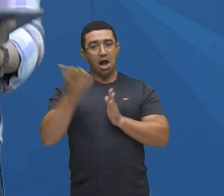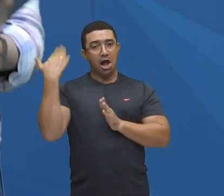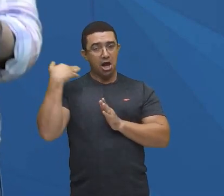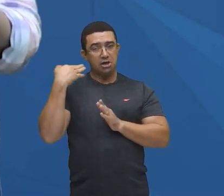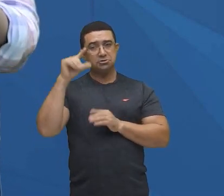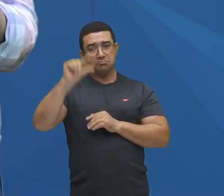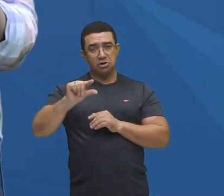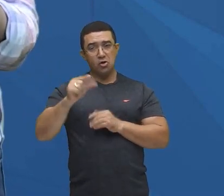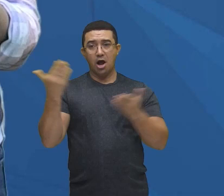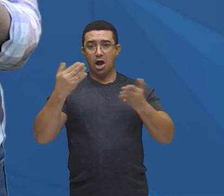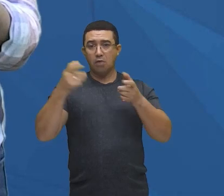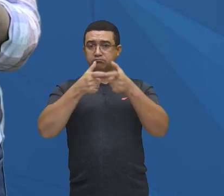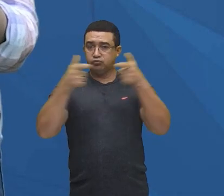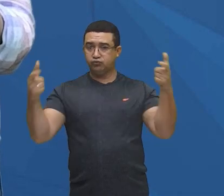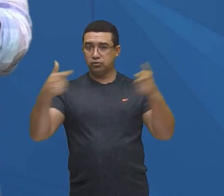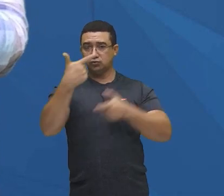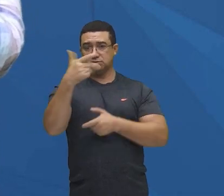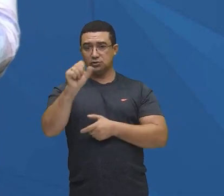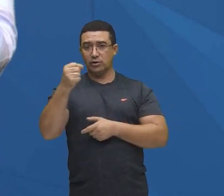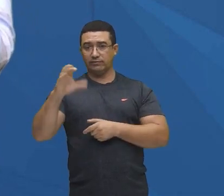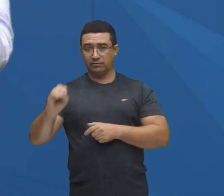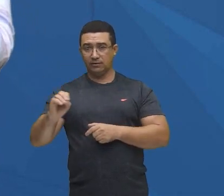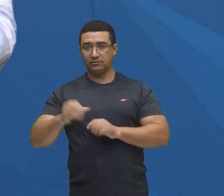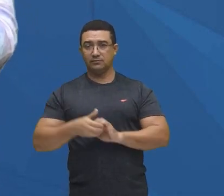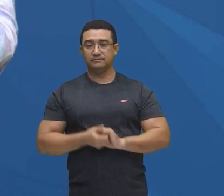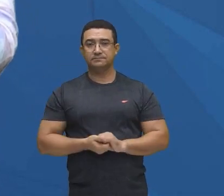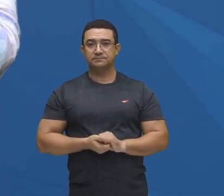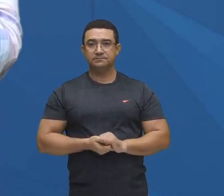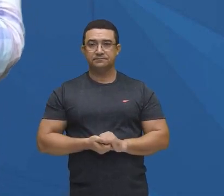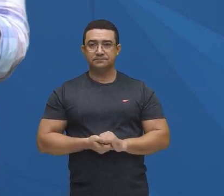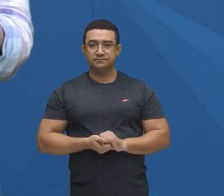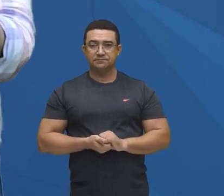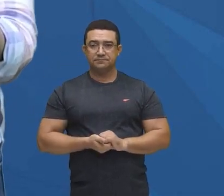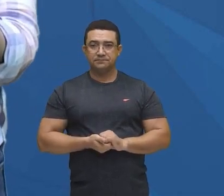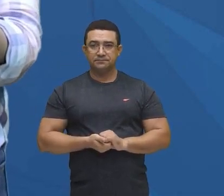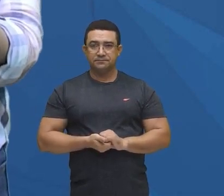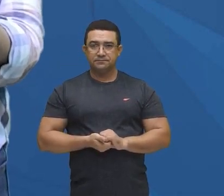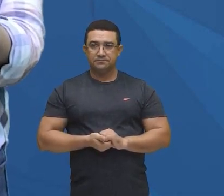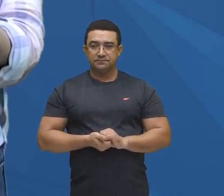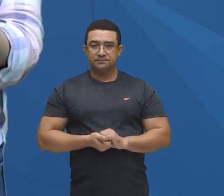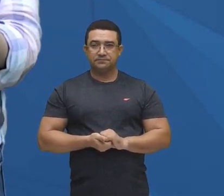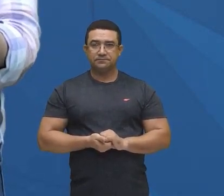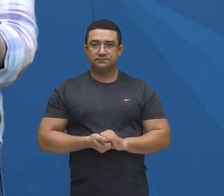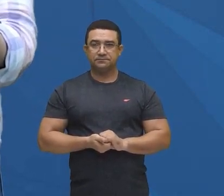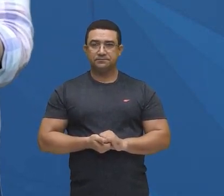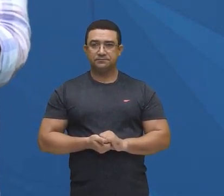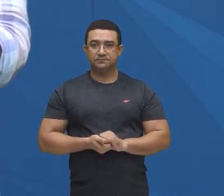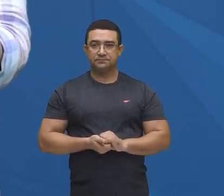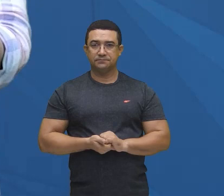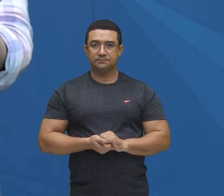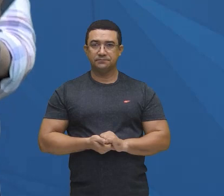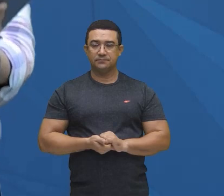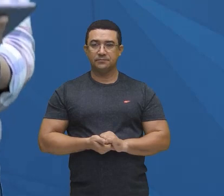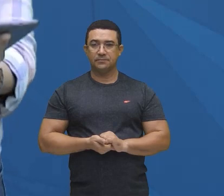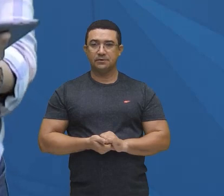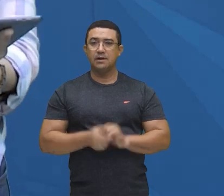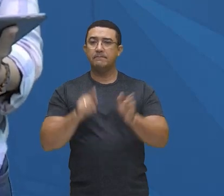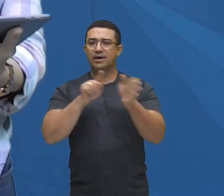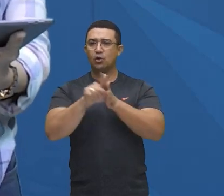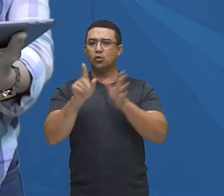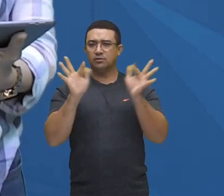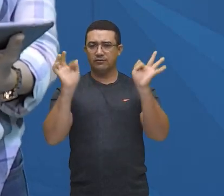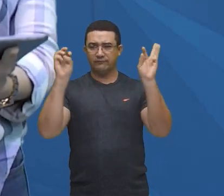280 caracteres. Pergunta talvez difícil para quem não conhece, não é? E a última pergunta do